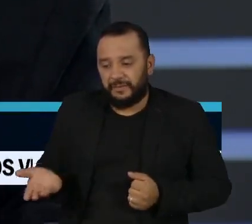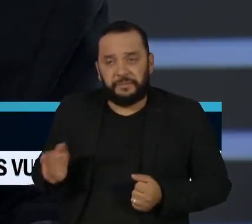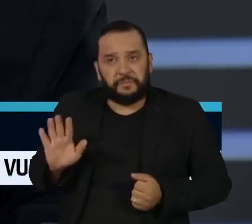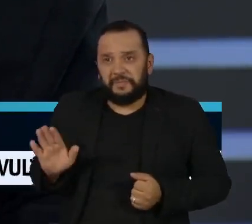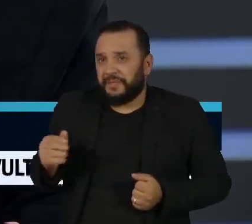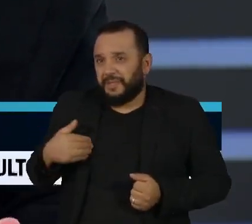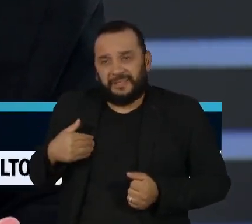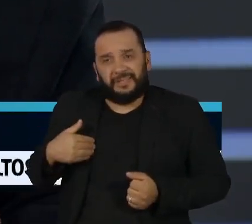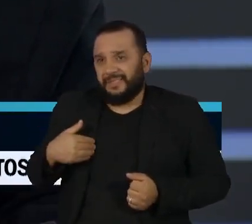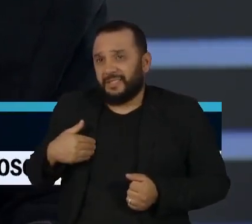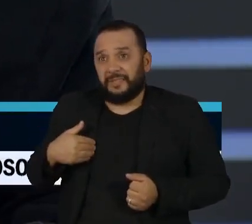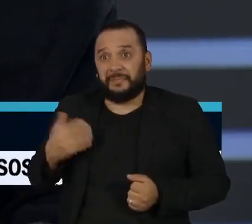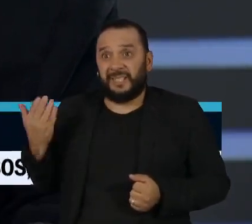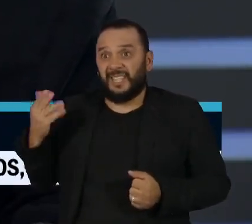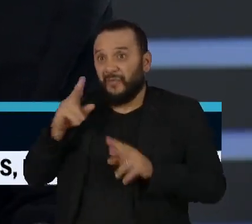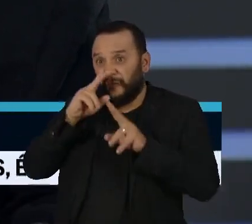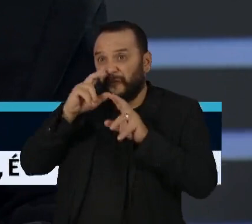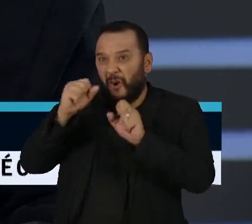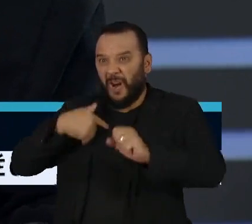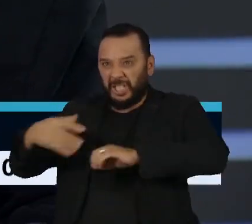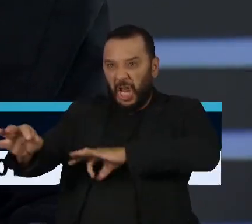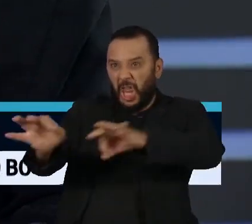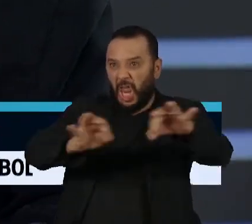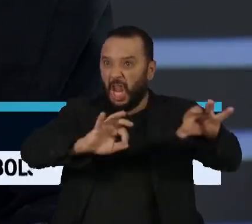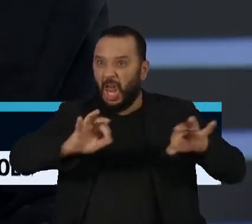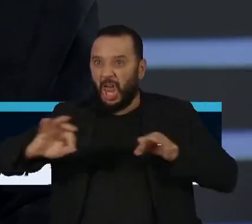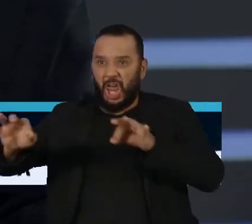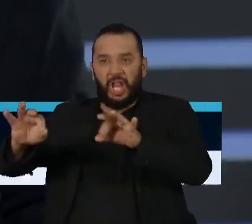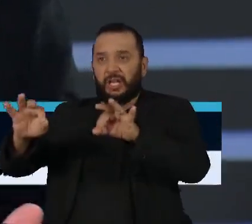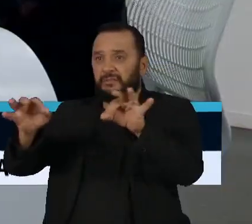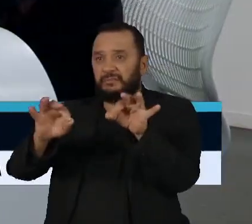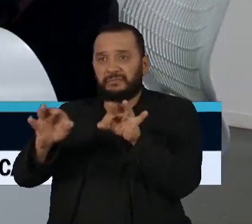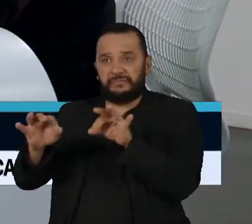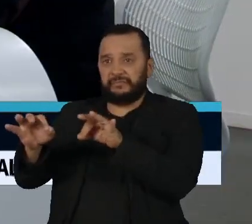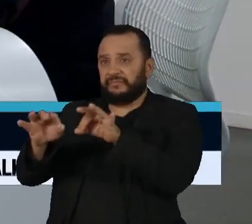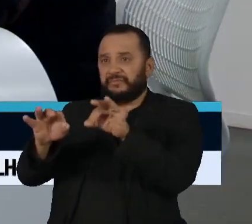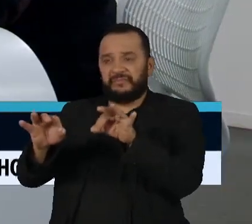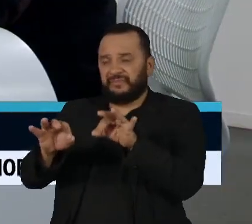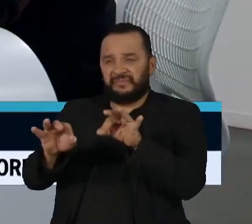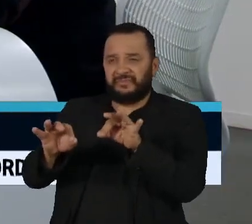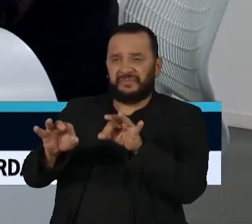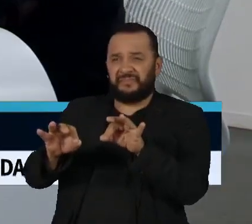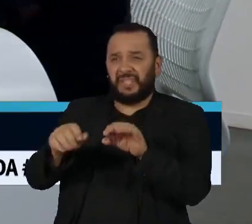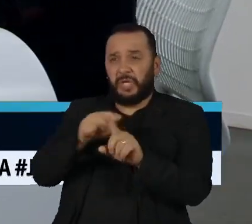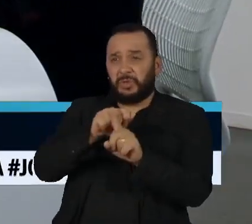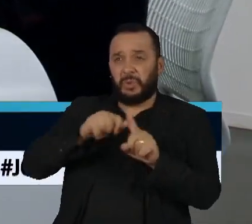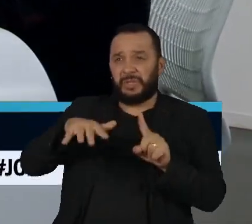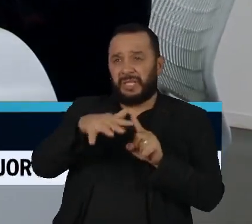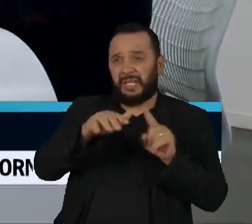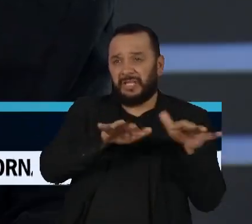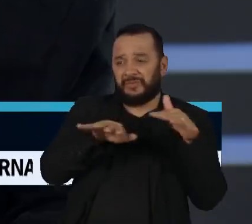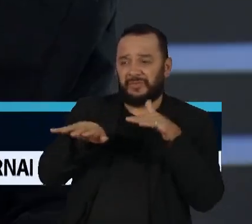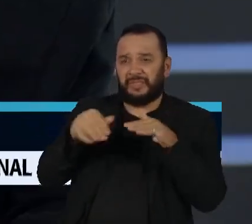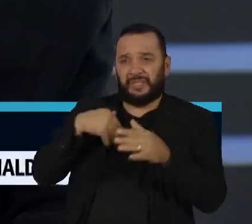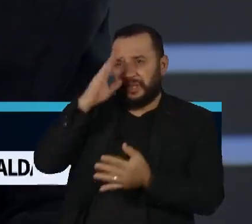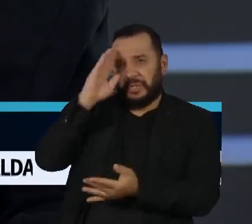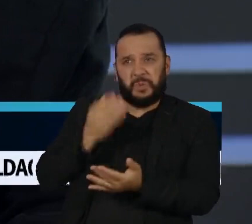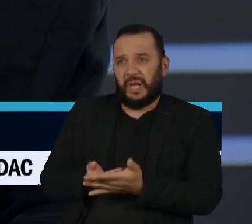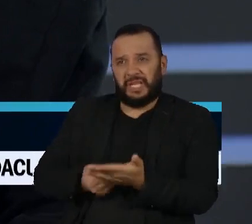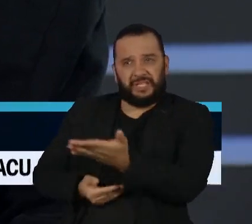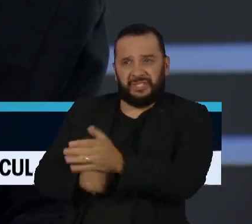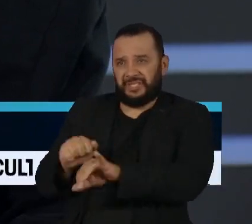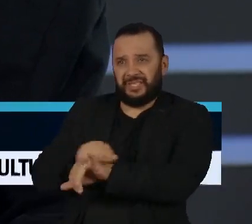ponto de vista ferramental do ponto de vista da credibilidade diante da sociedade ela foi